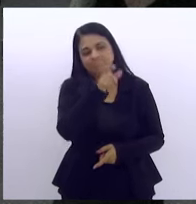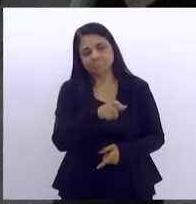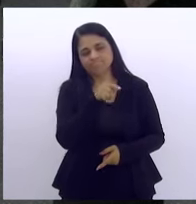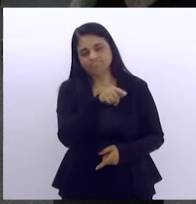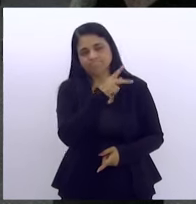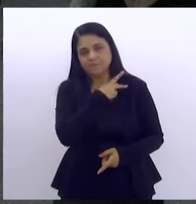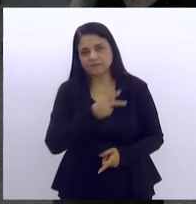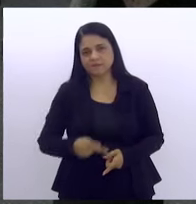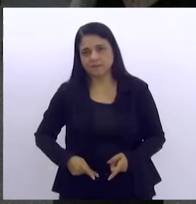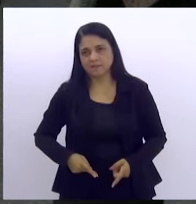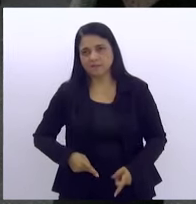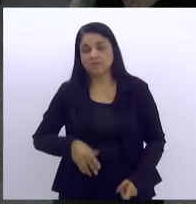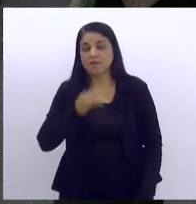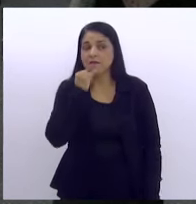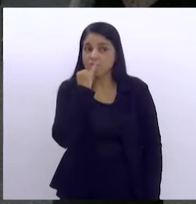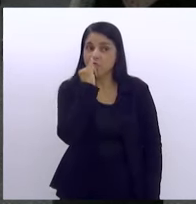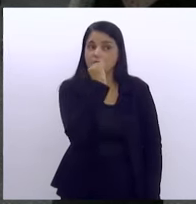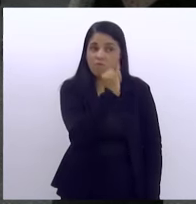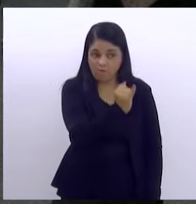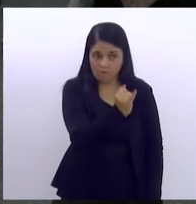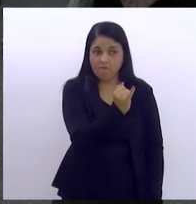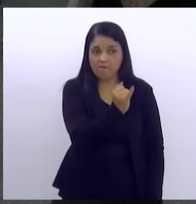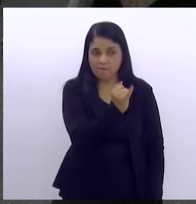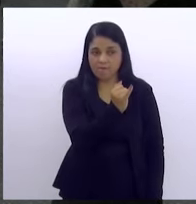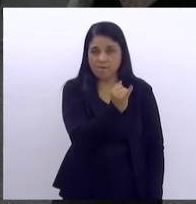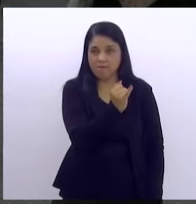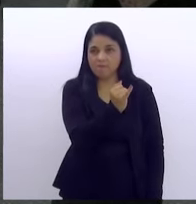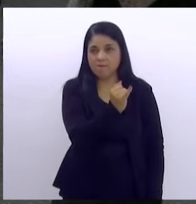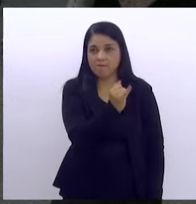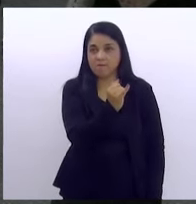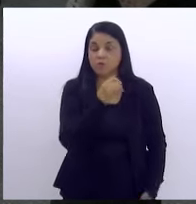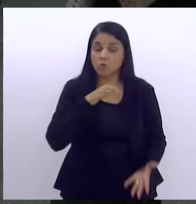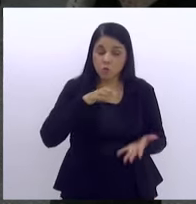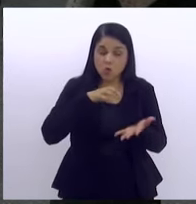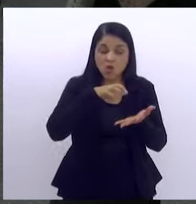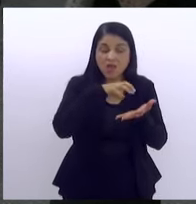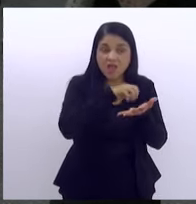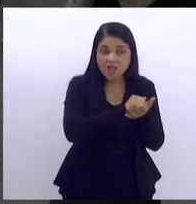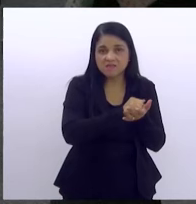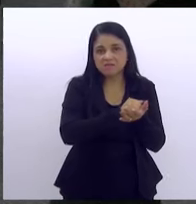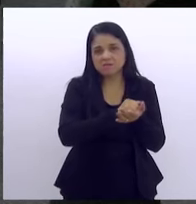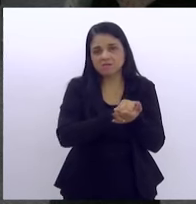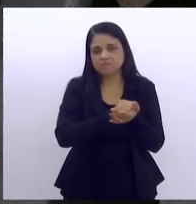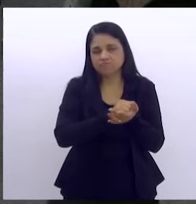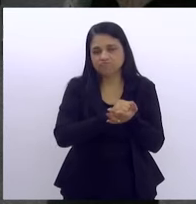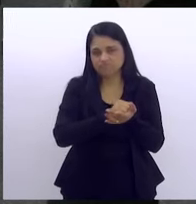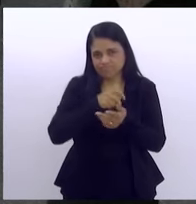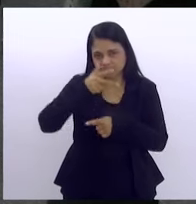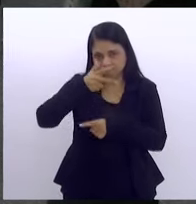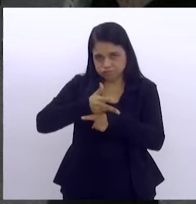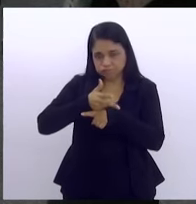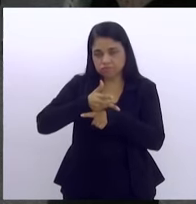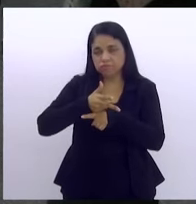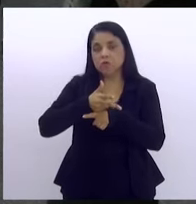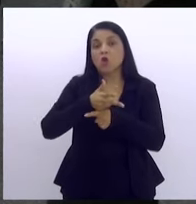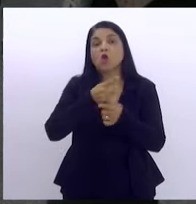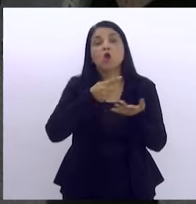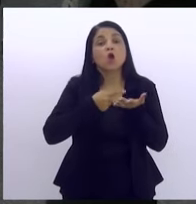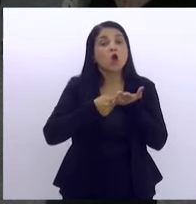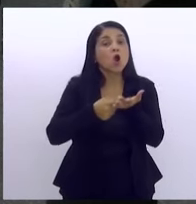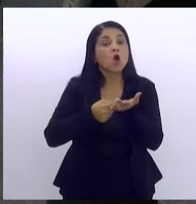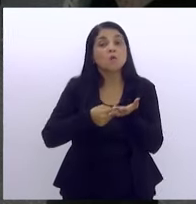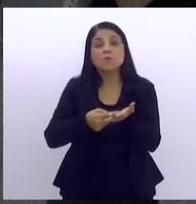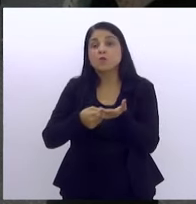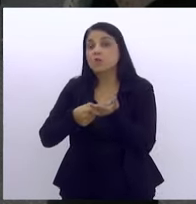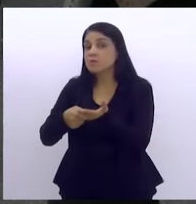o primeiro a saber, e por isso estou aqui registrando que há esse compromisso desses grupos se manterem,